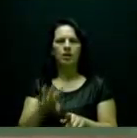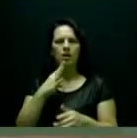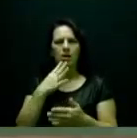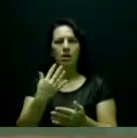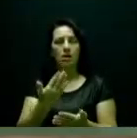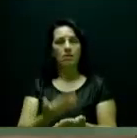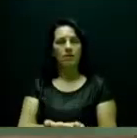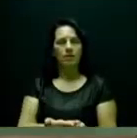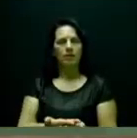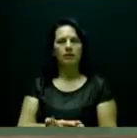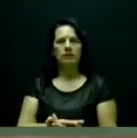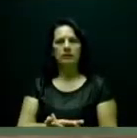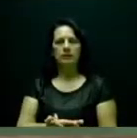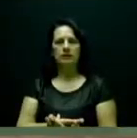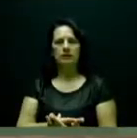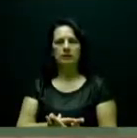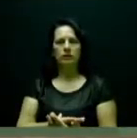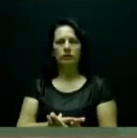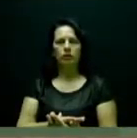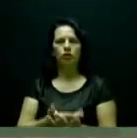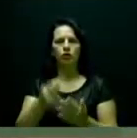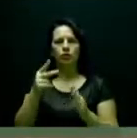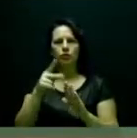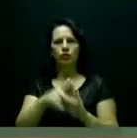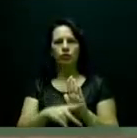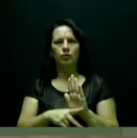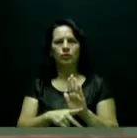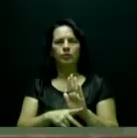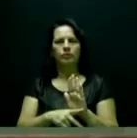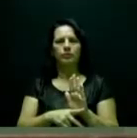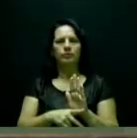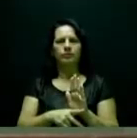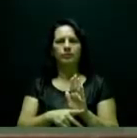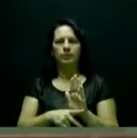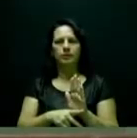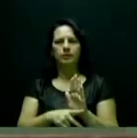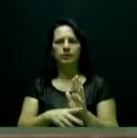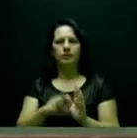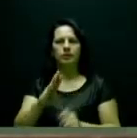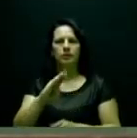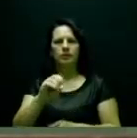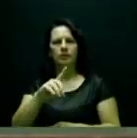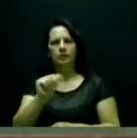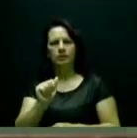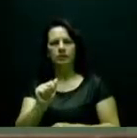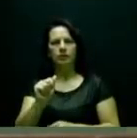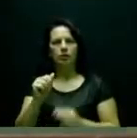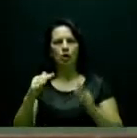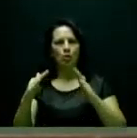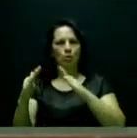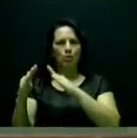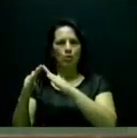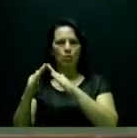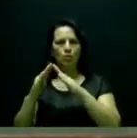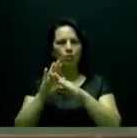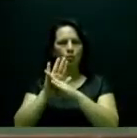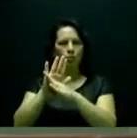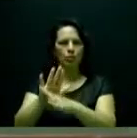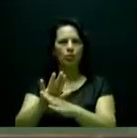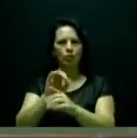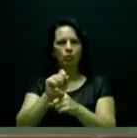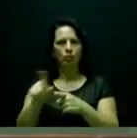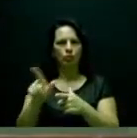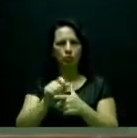indignação referente a mais um projeto de Bolsa Moradia, este